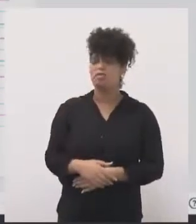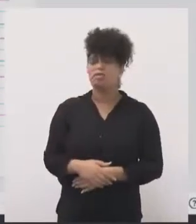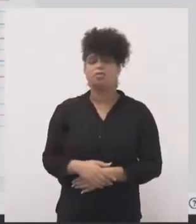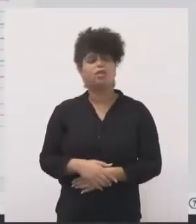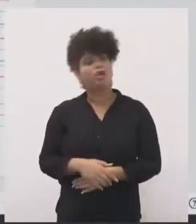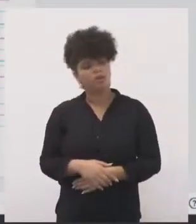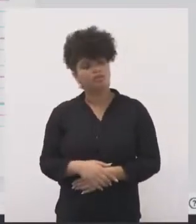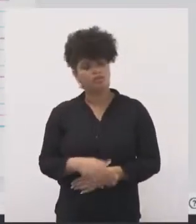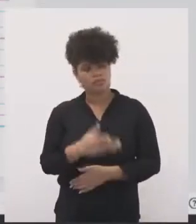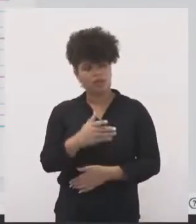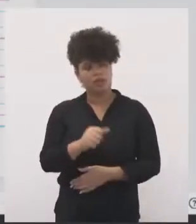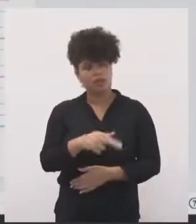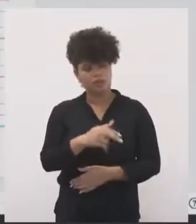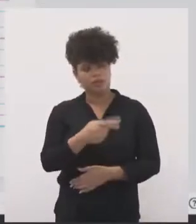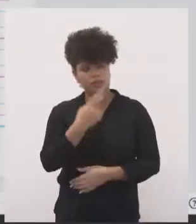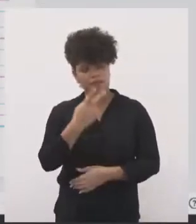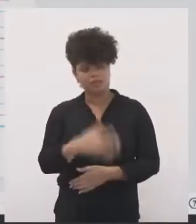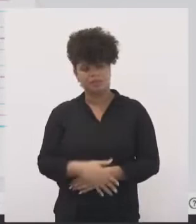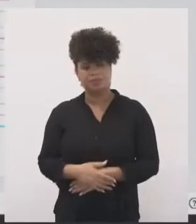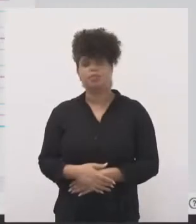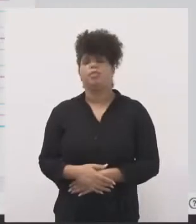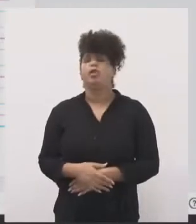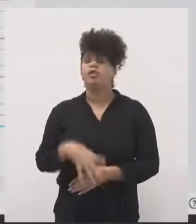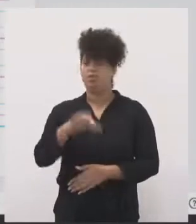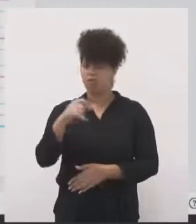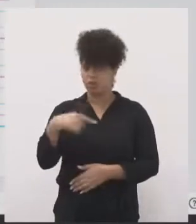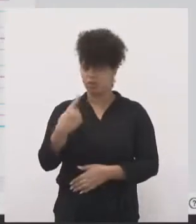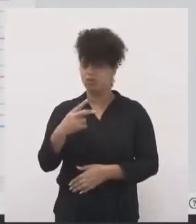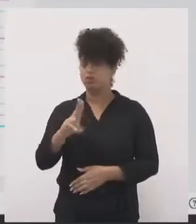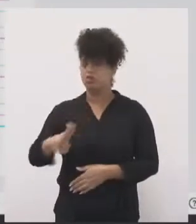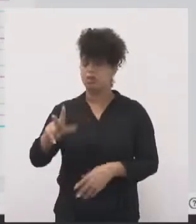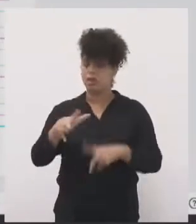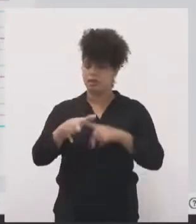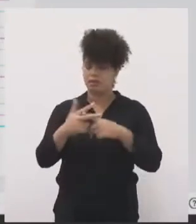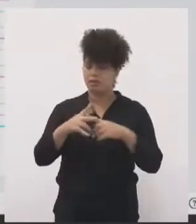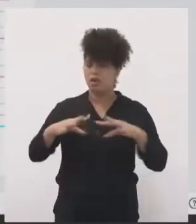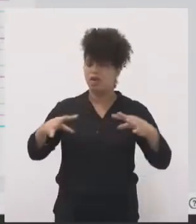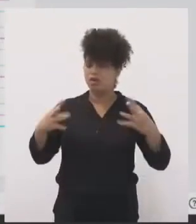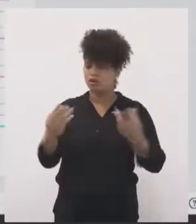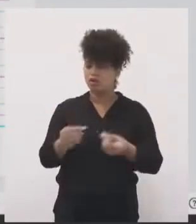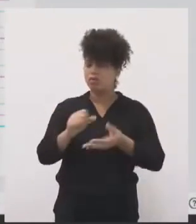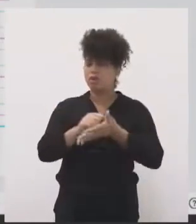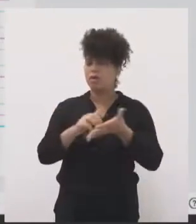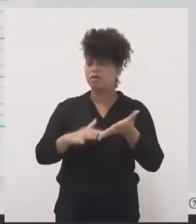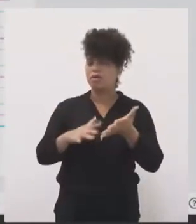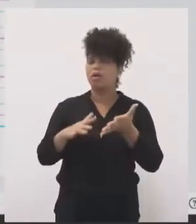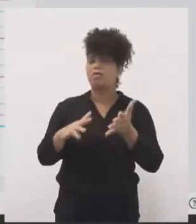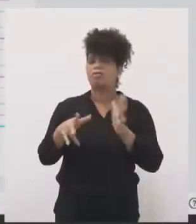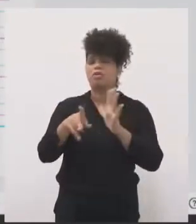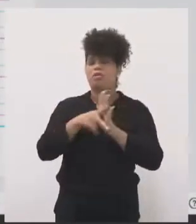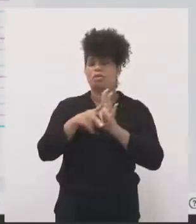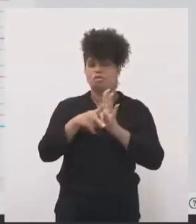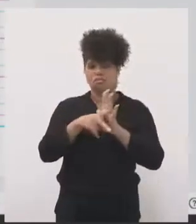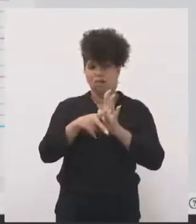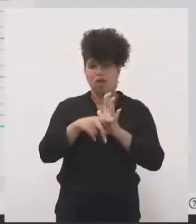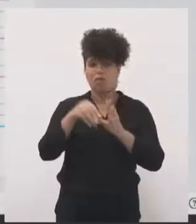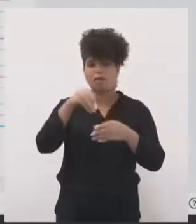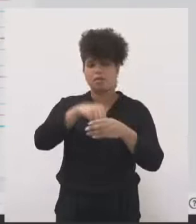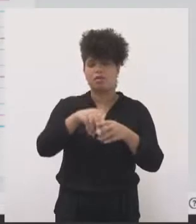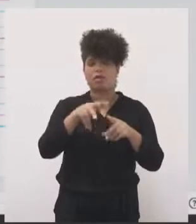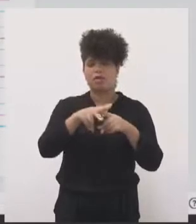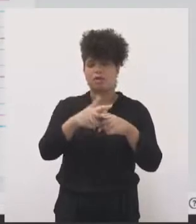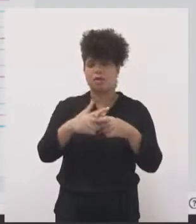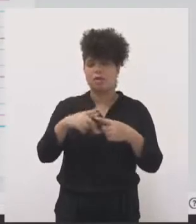gente está utilizando a ferramenta, né, todos os elementos que estão dentro da ferramenta, eles têm